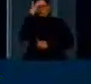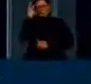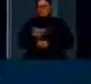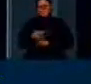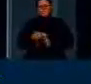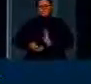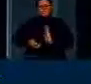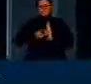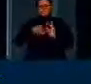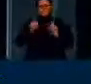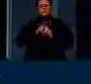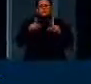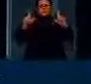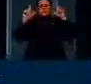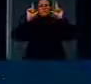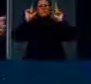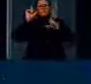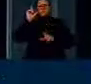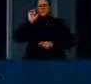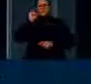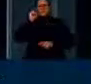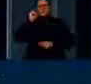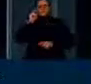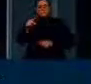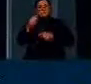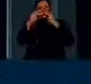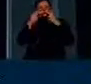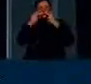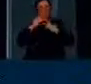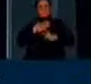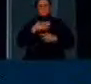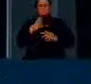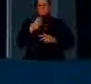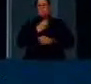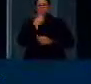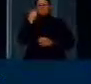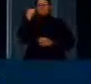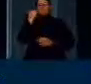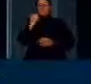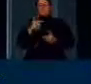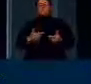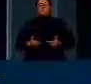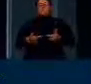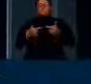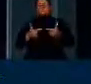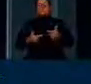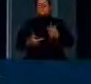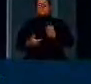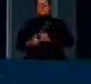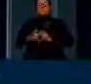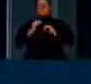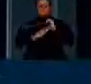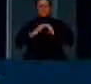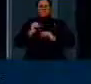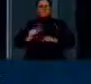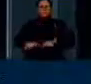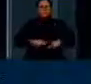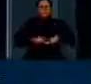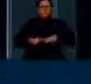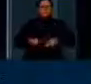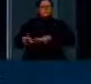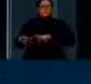e os telespectadores, os ouvintes, todos sabem da luta que nós estamos tendo em prol dos trabalhadores rurais, dos